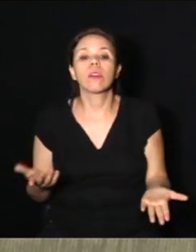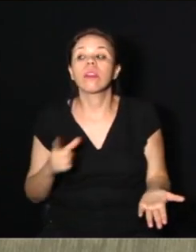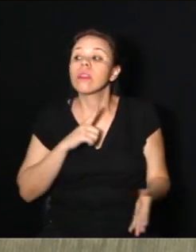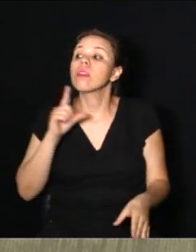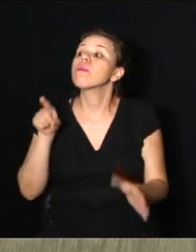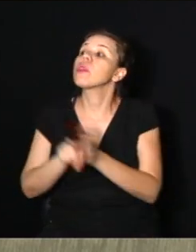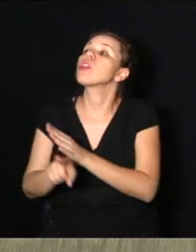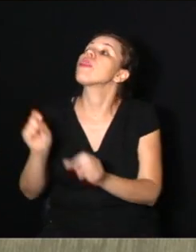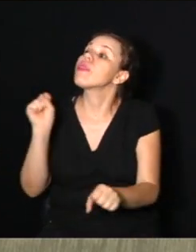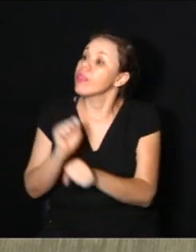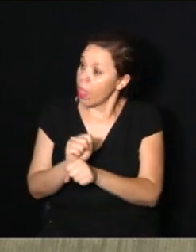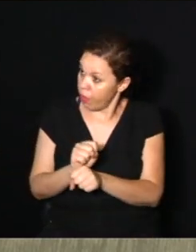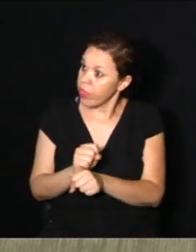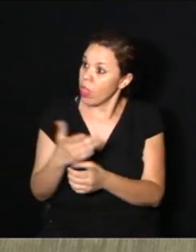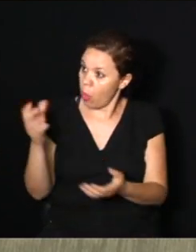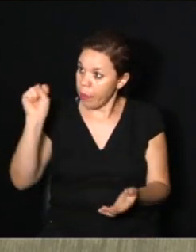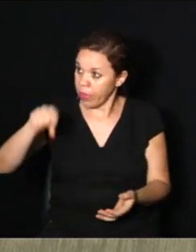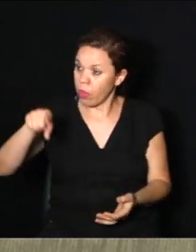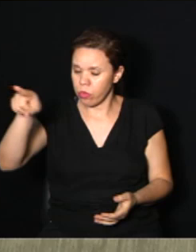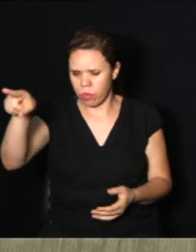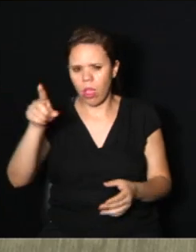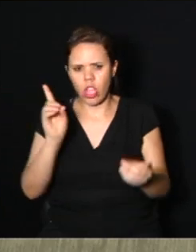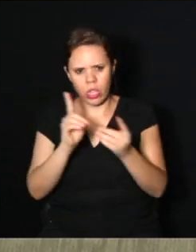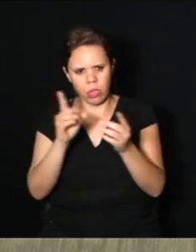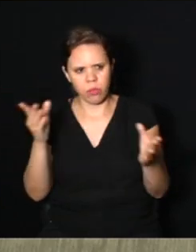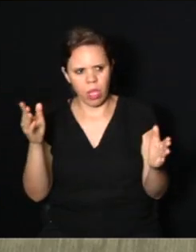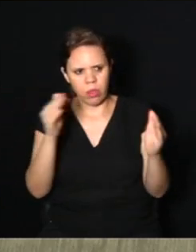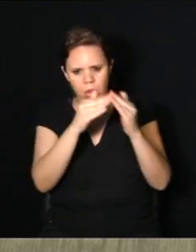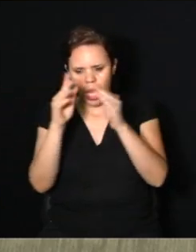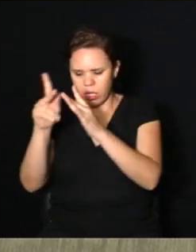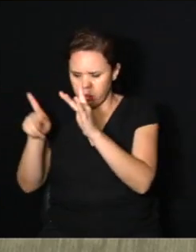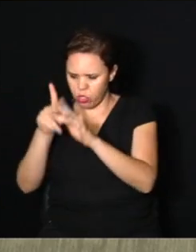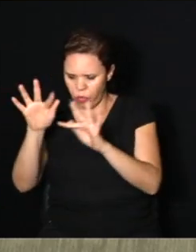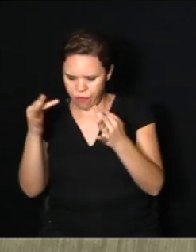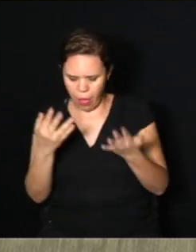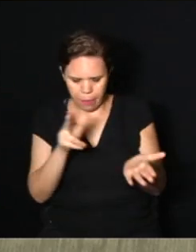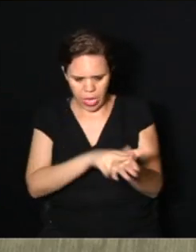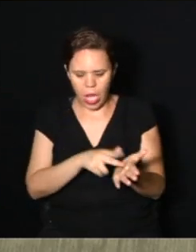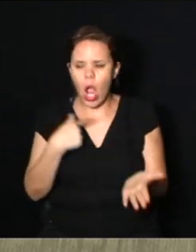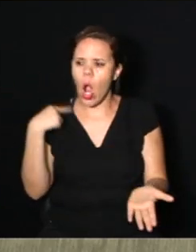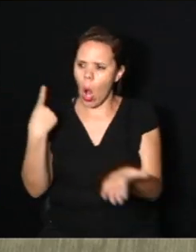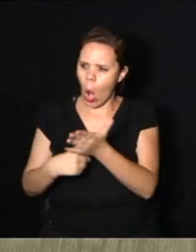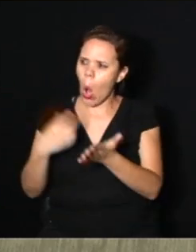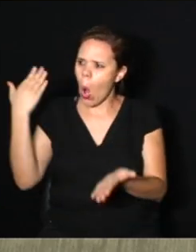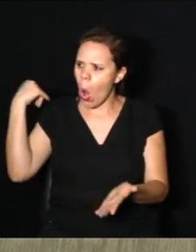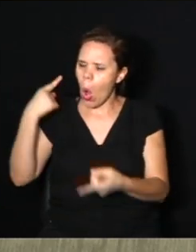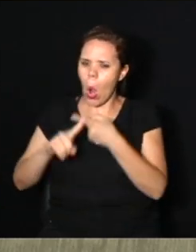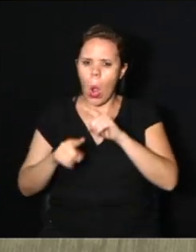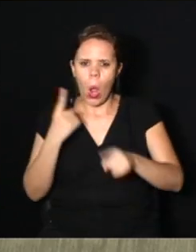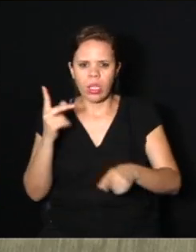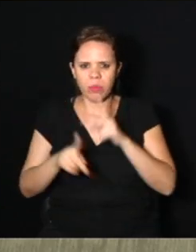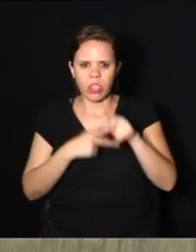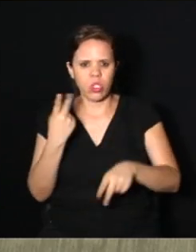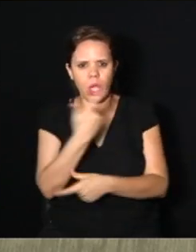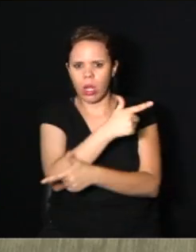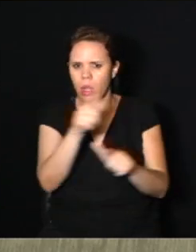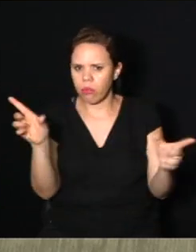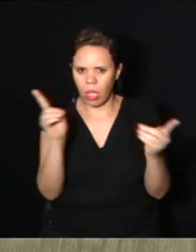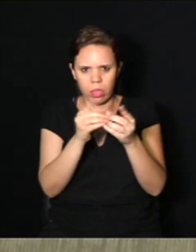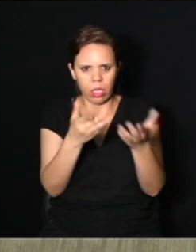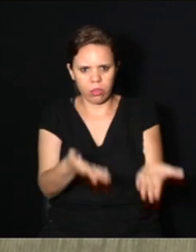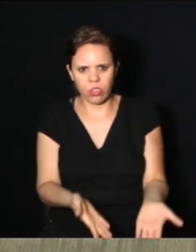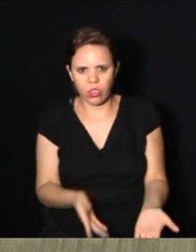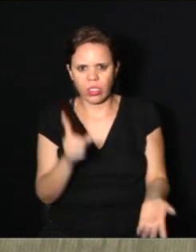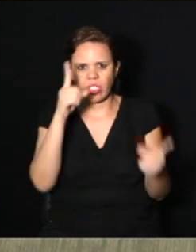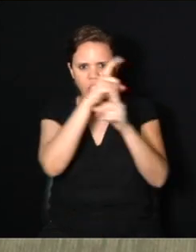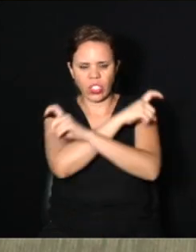do serviço, apesar dos compromissos que foram feitos, teve interrupção do serviço, as pessoas estão sem desassistência, isso